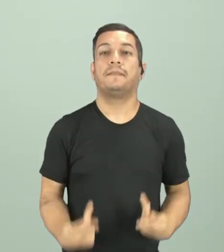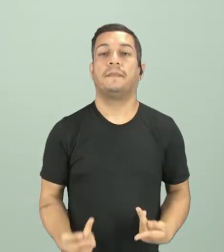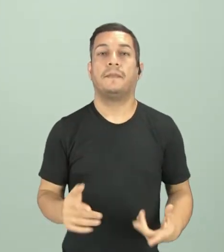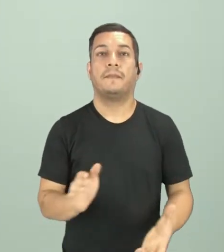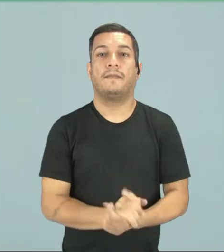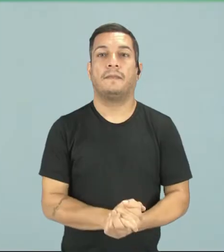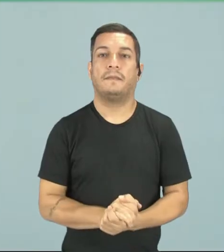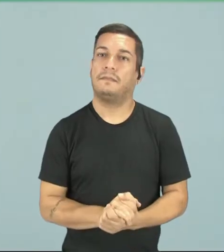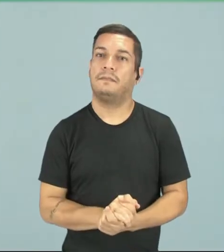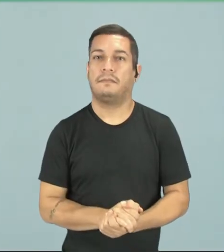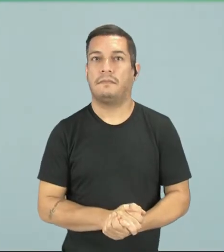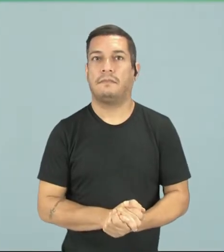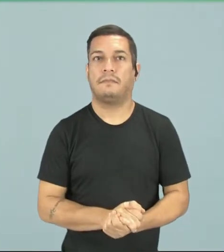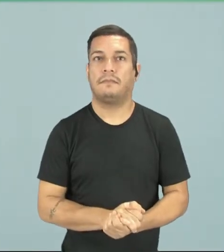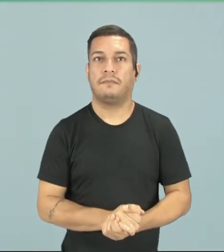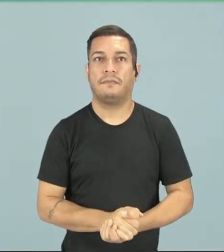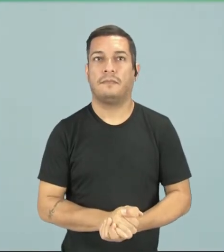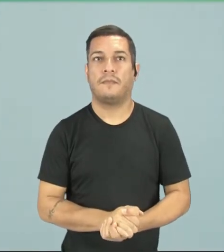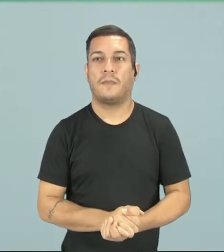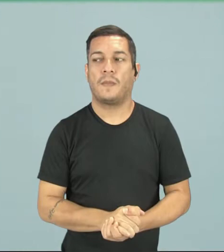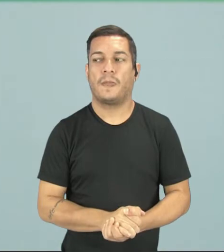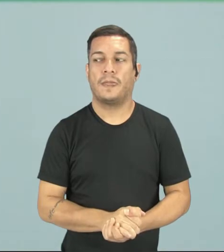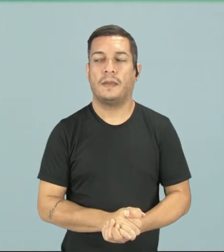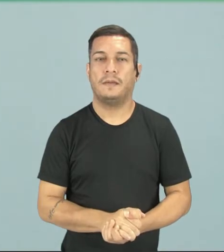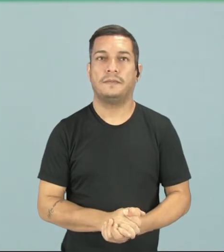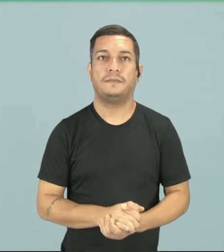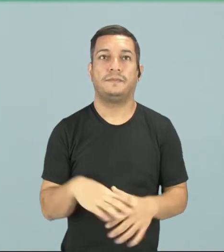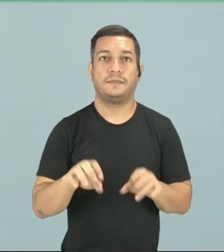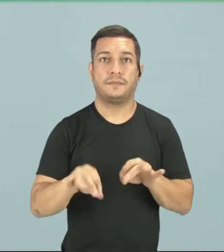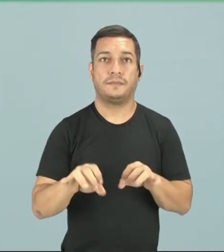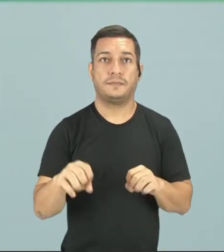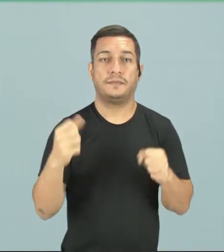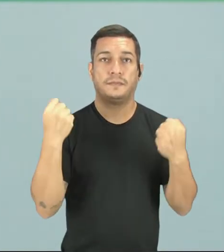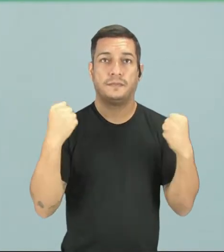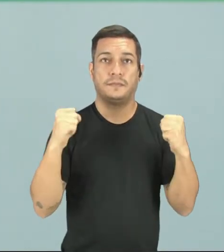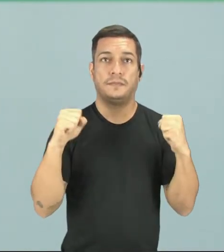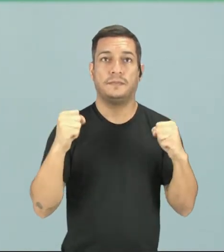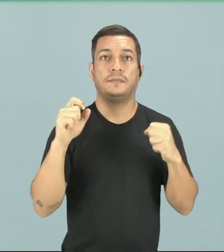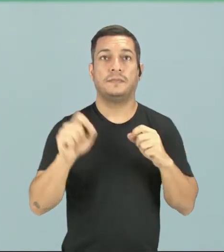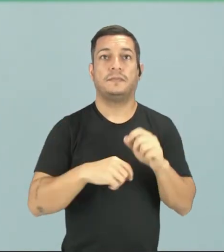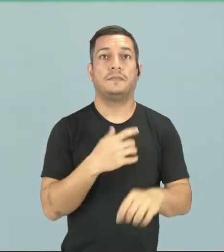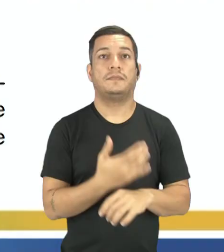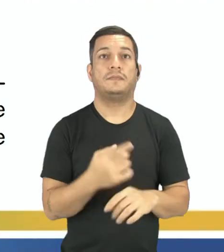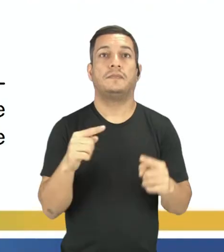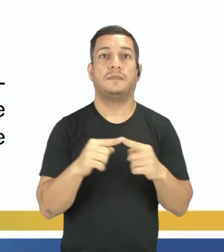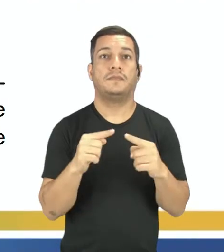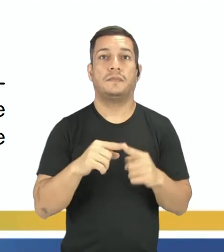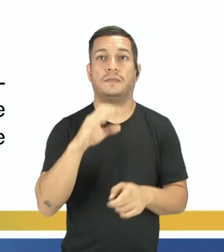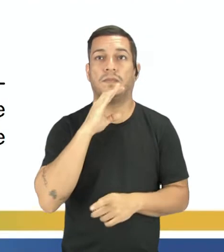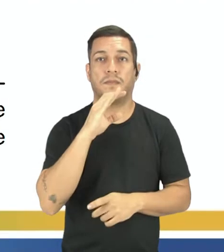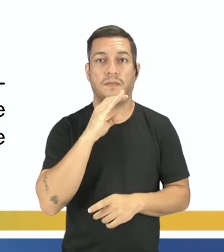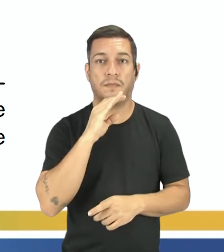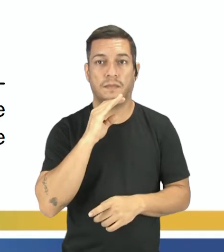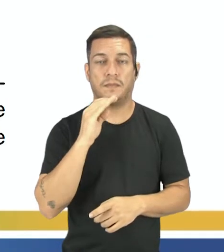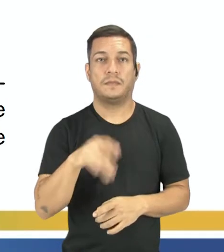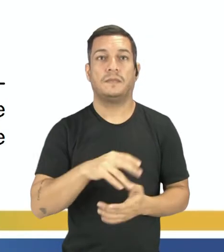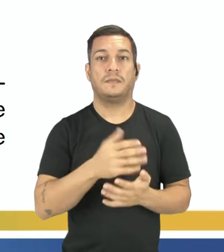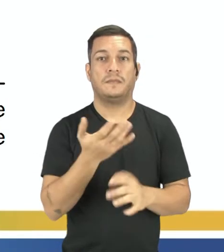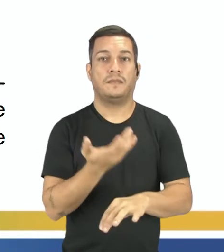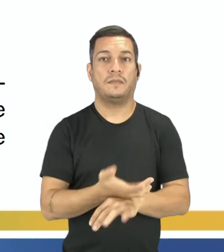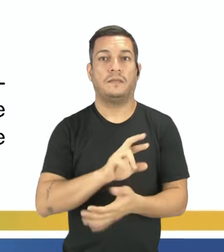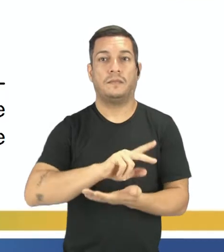humanidade. Tá ok? A educação física, disciplina ligada aos conhecimentos